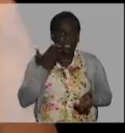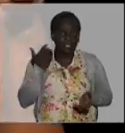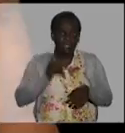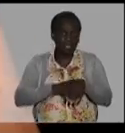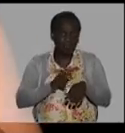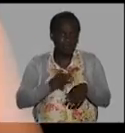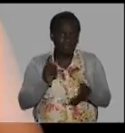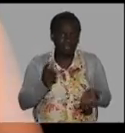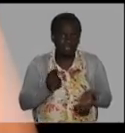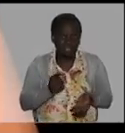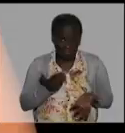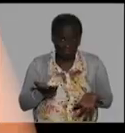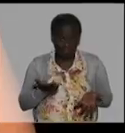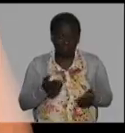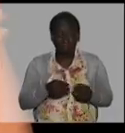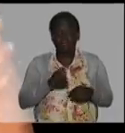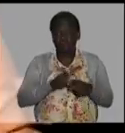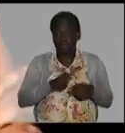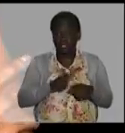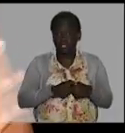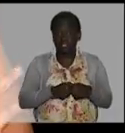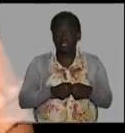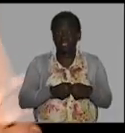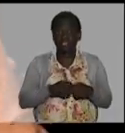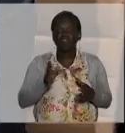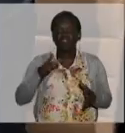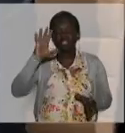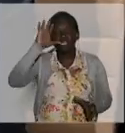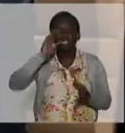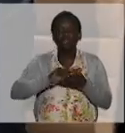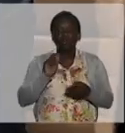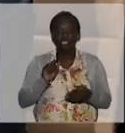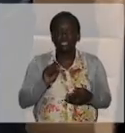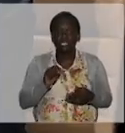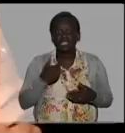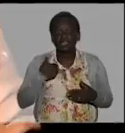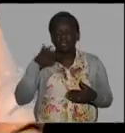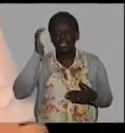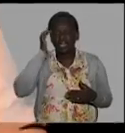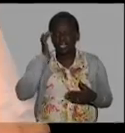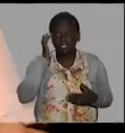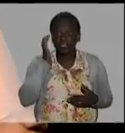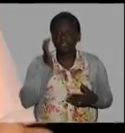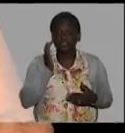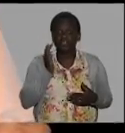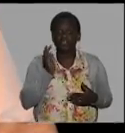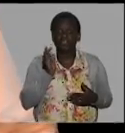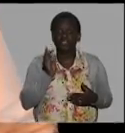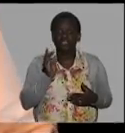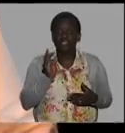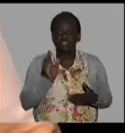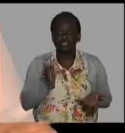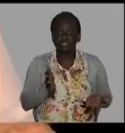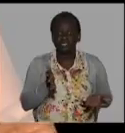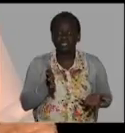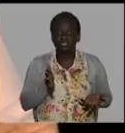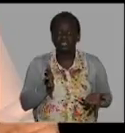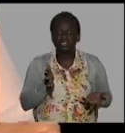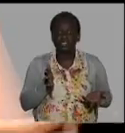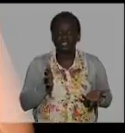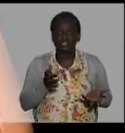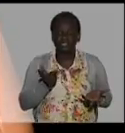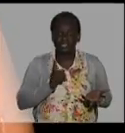há pouco tempo, sabia? Porque... E qual a conclusão que você chegou? Eu acho que a gente